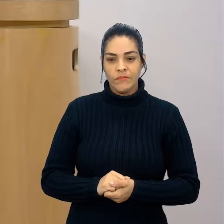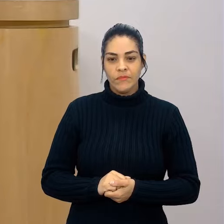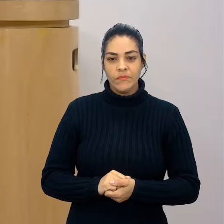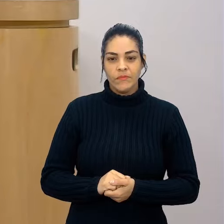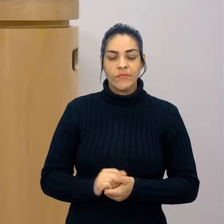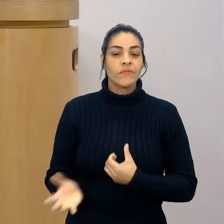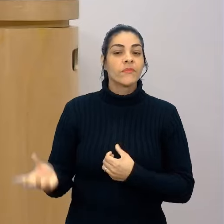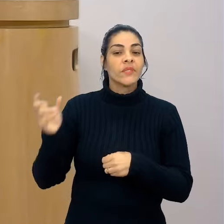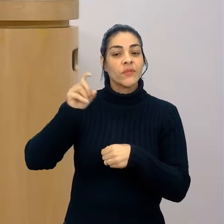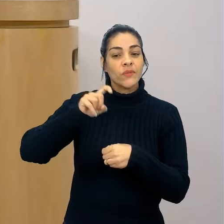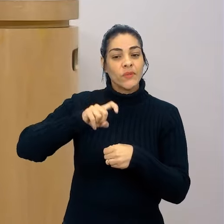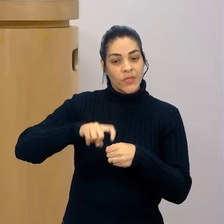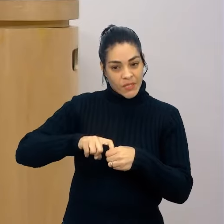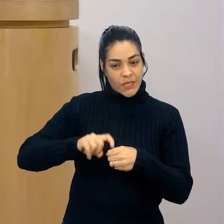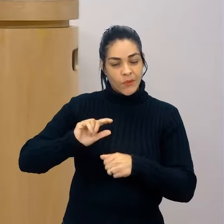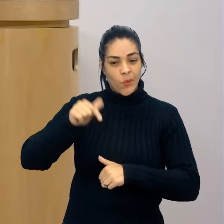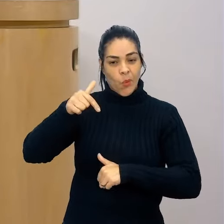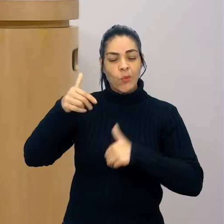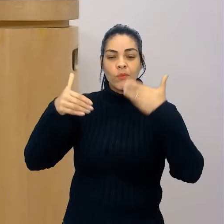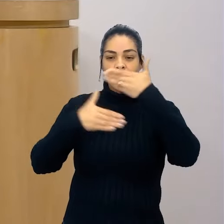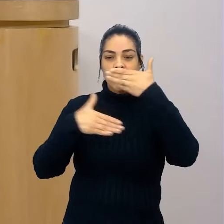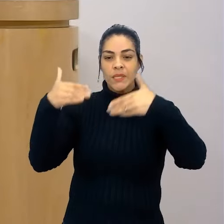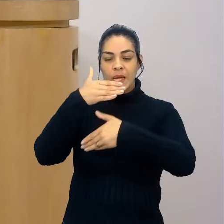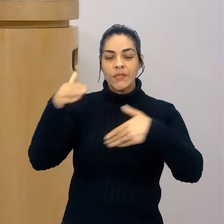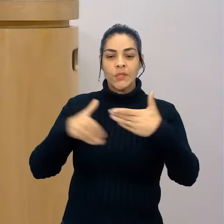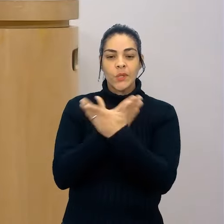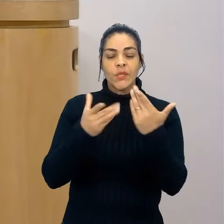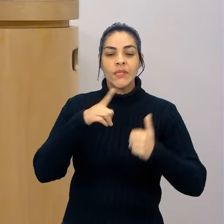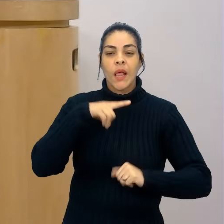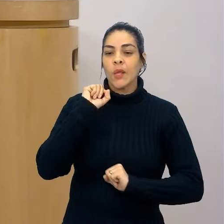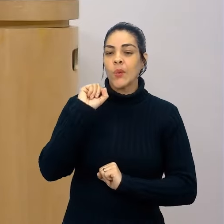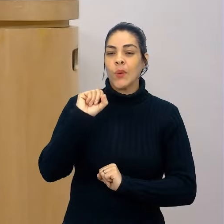Então voltamos aí, ó, no próximo slide nós temos a